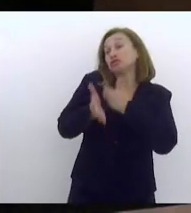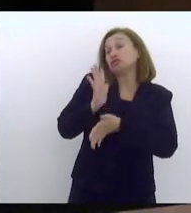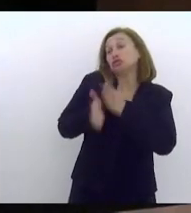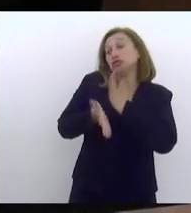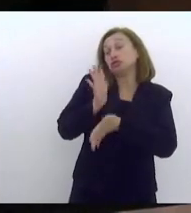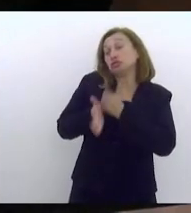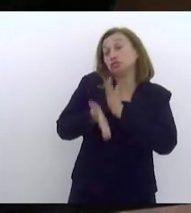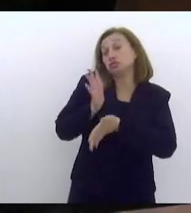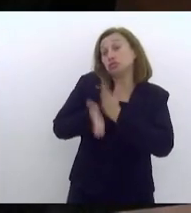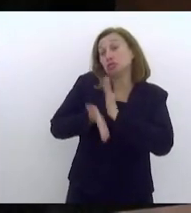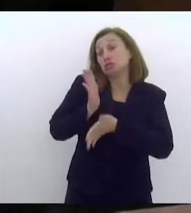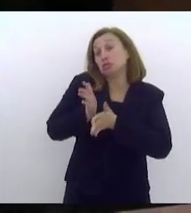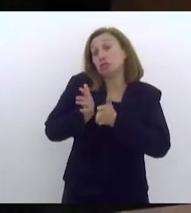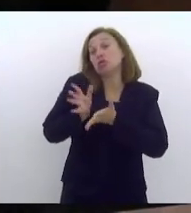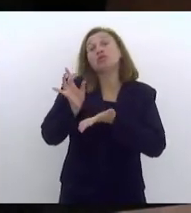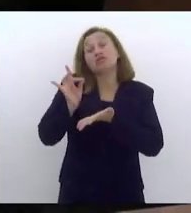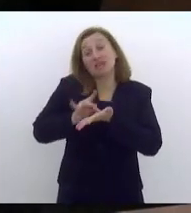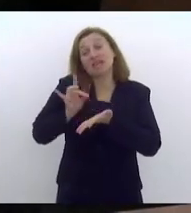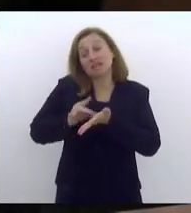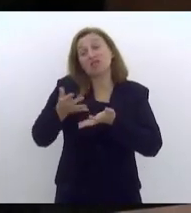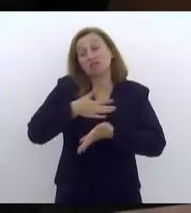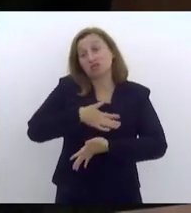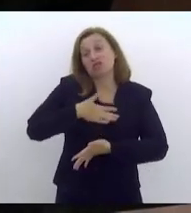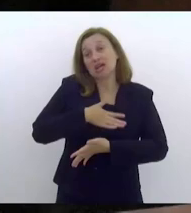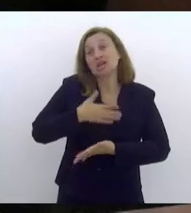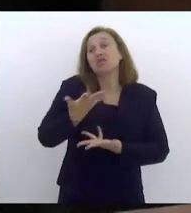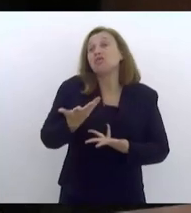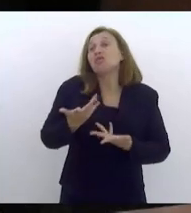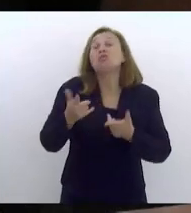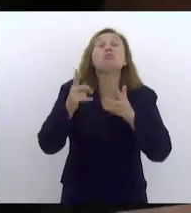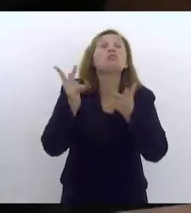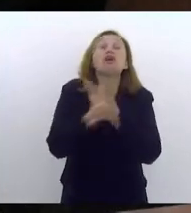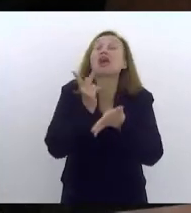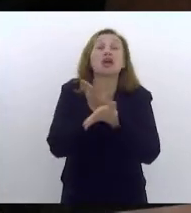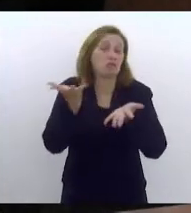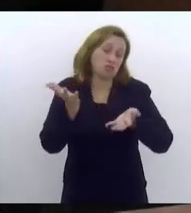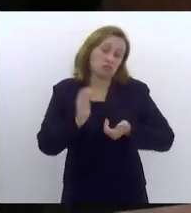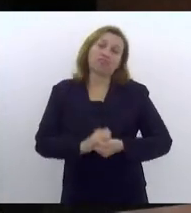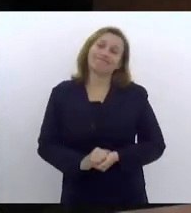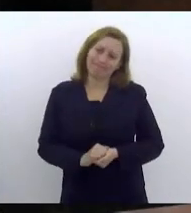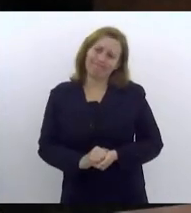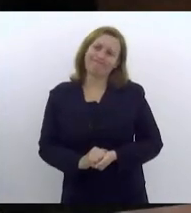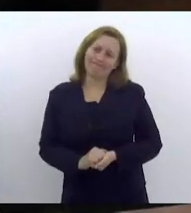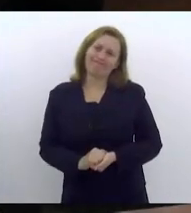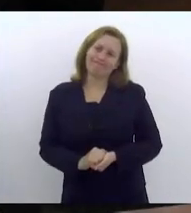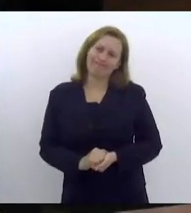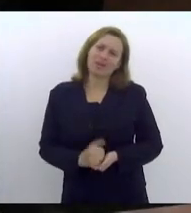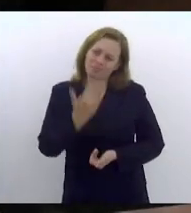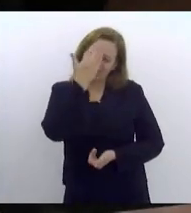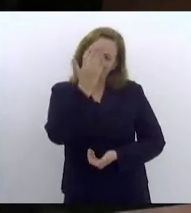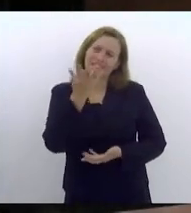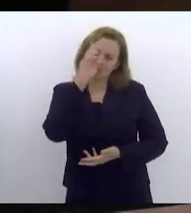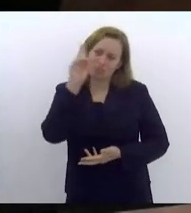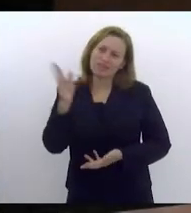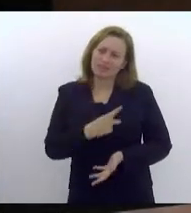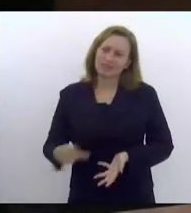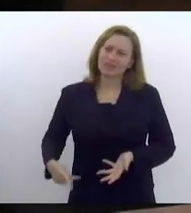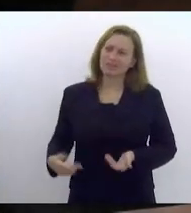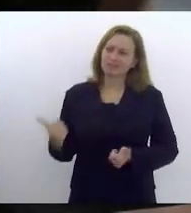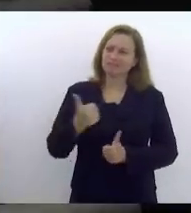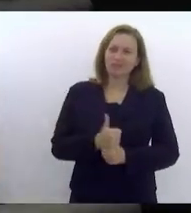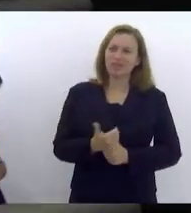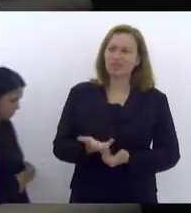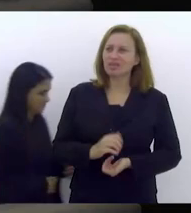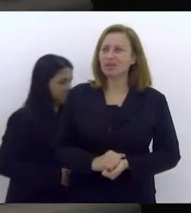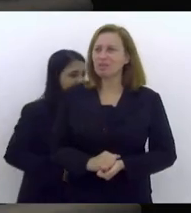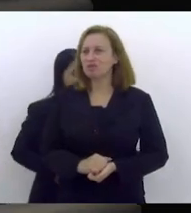apresentado de fato aquilo que eles gostariam. Foi um equívoco. Muito obrigado, presidente. Pode falar,